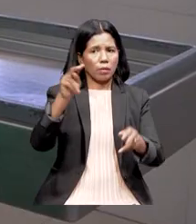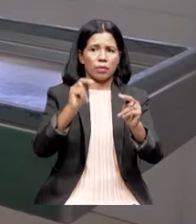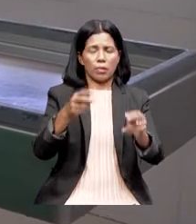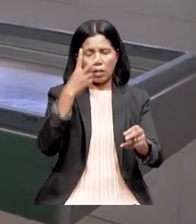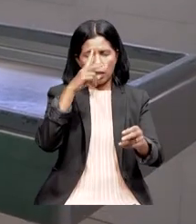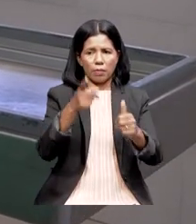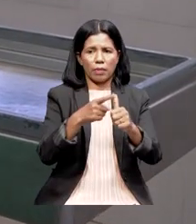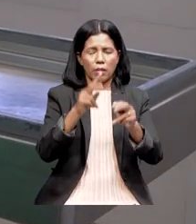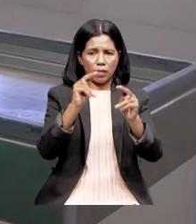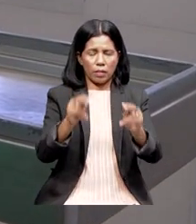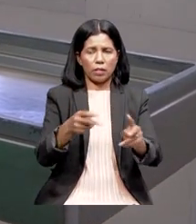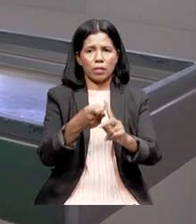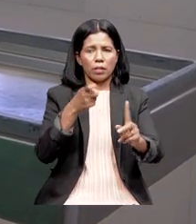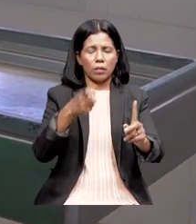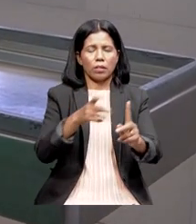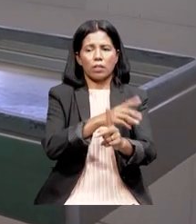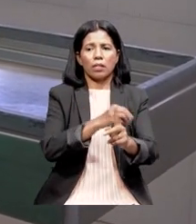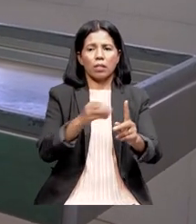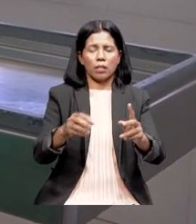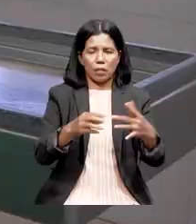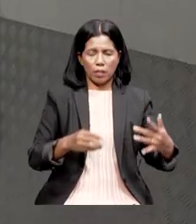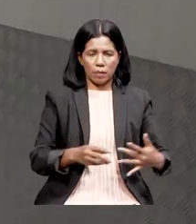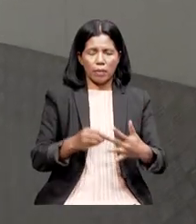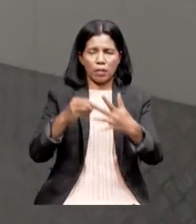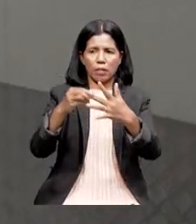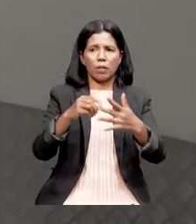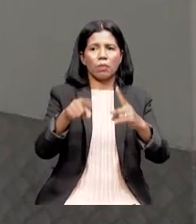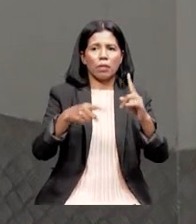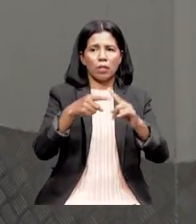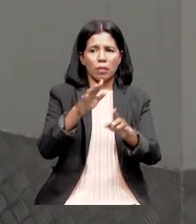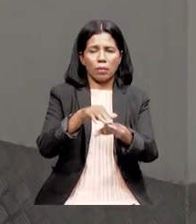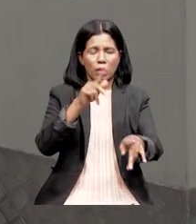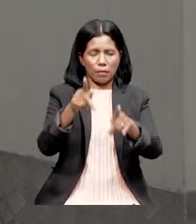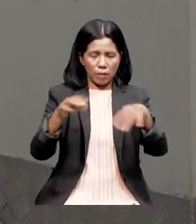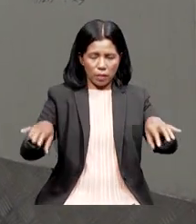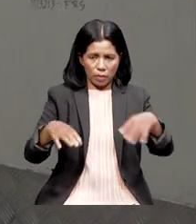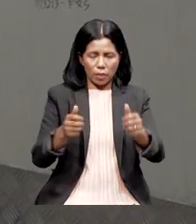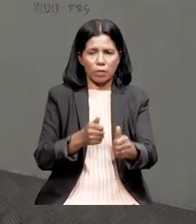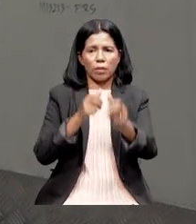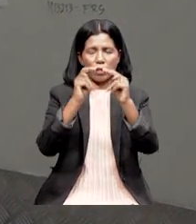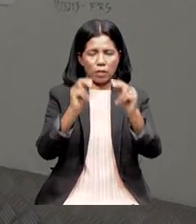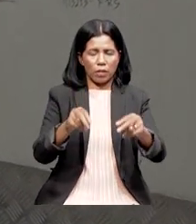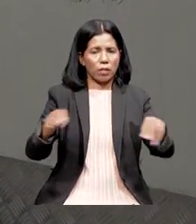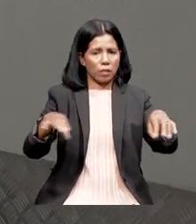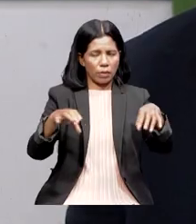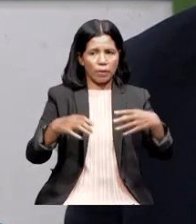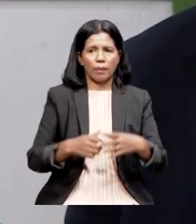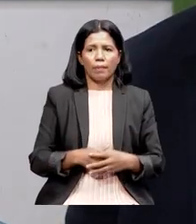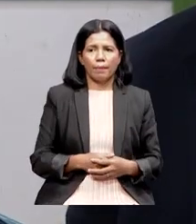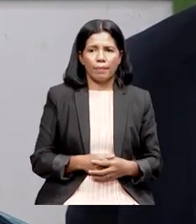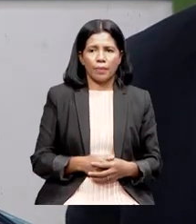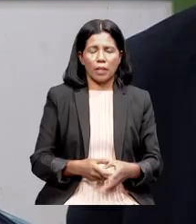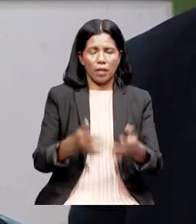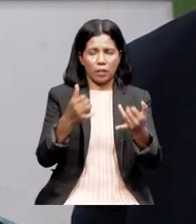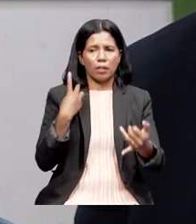uma necessidade de usar regime geral com regime especial, não é bem ir ao recrutamento baseado em uma necessidade de serviço. Mas bem, agora